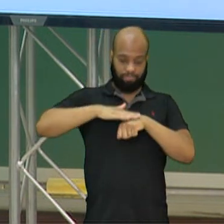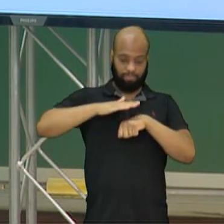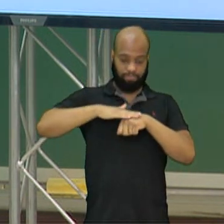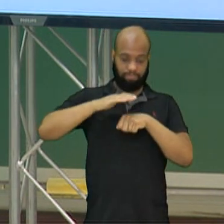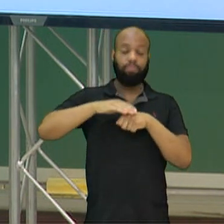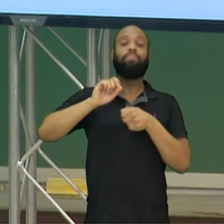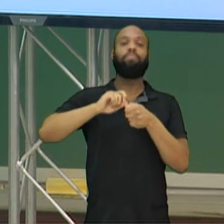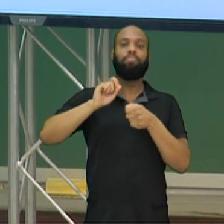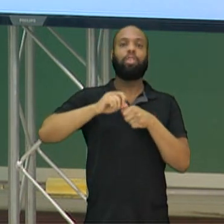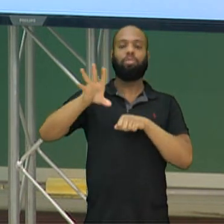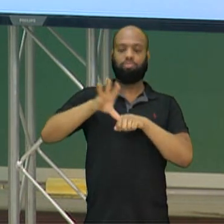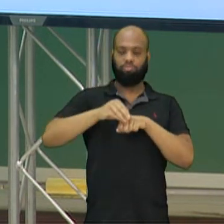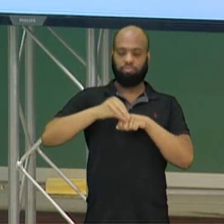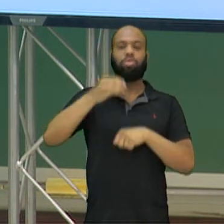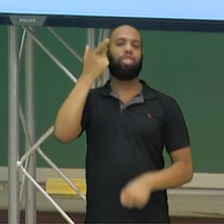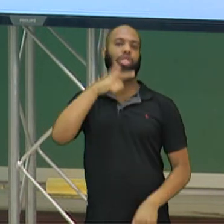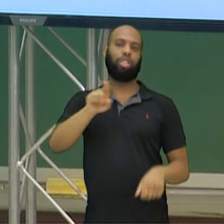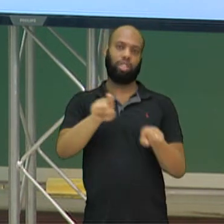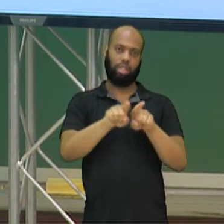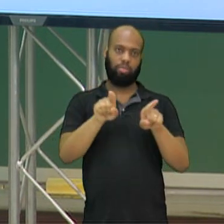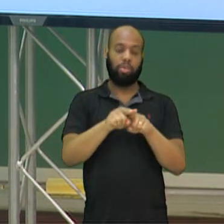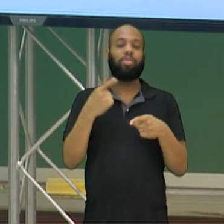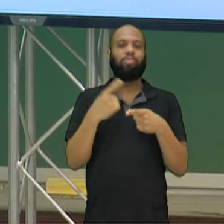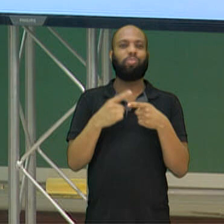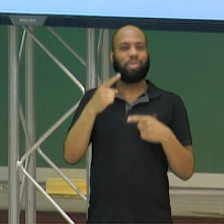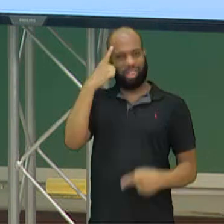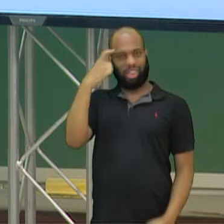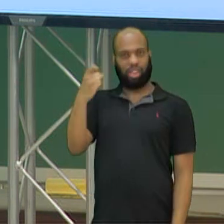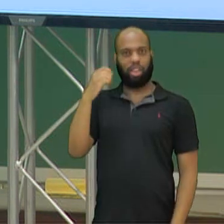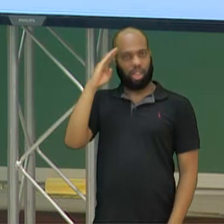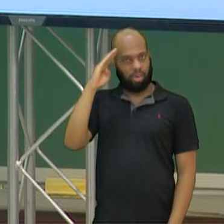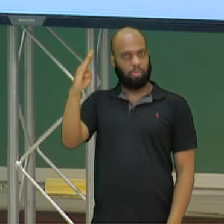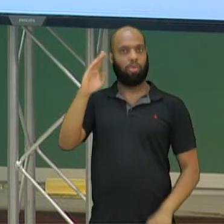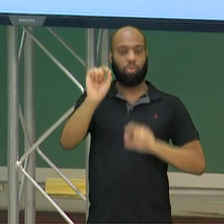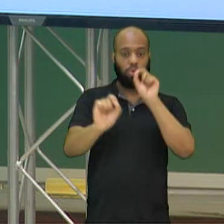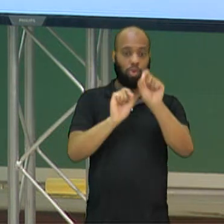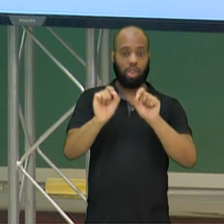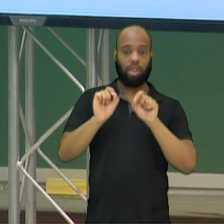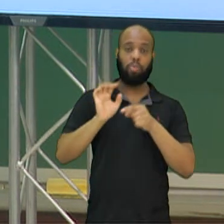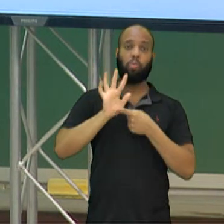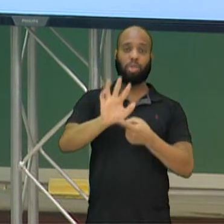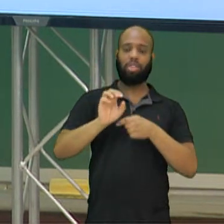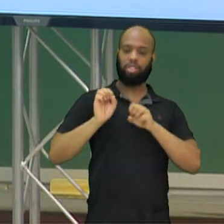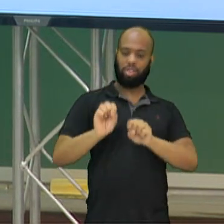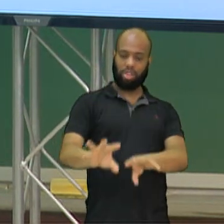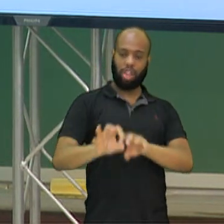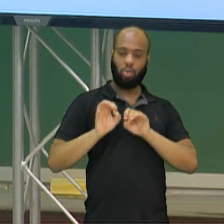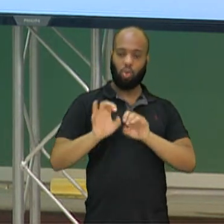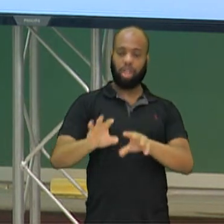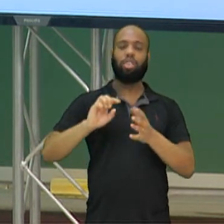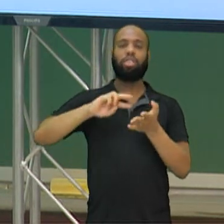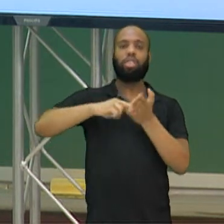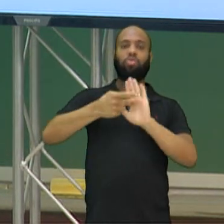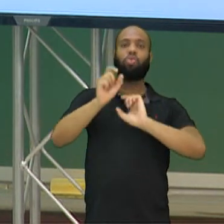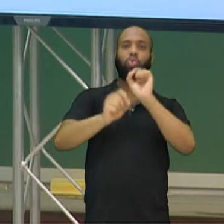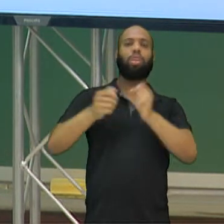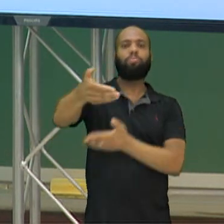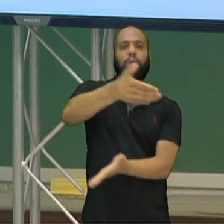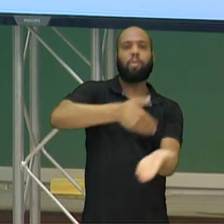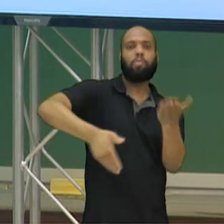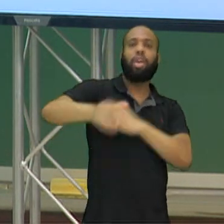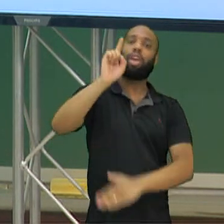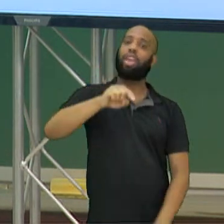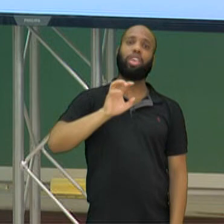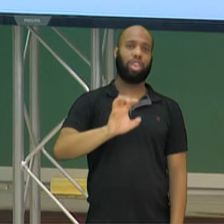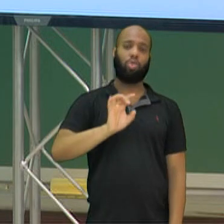que a educação é o quê? A interação produzindo conhecimento e não a mera transmissão do